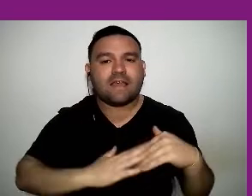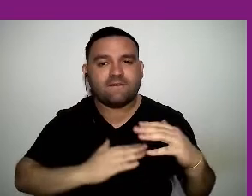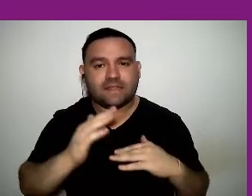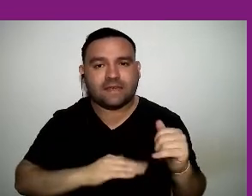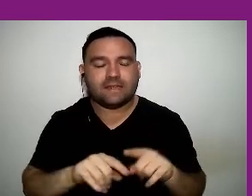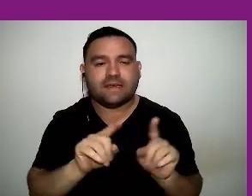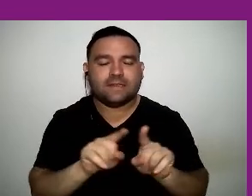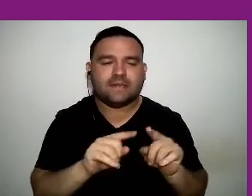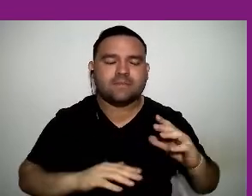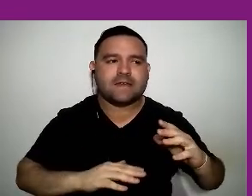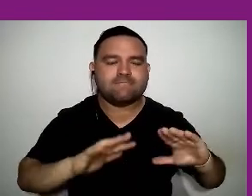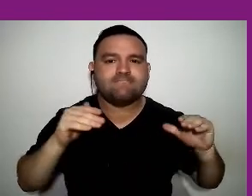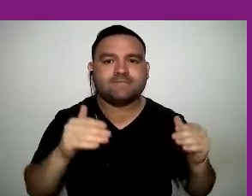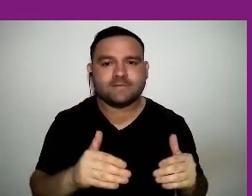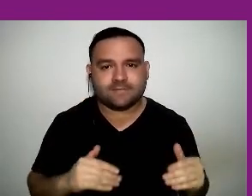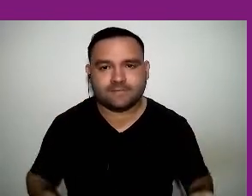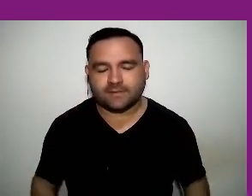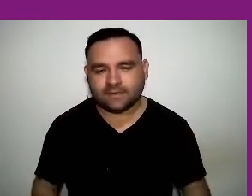eficiência e eficácia